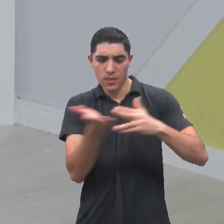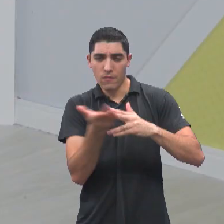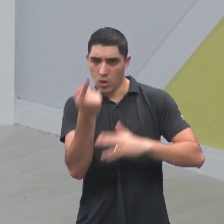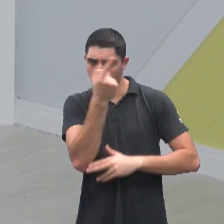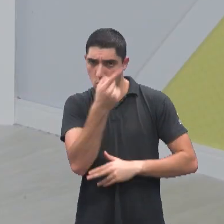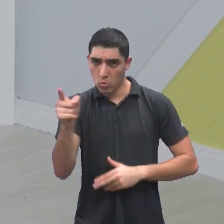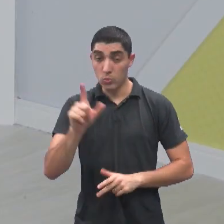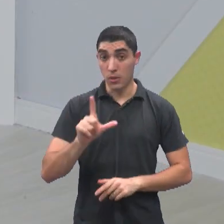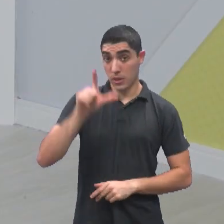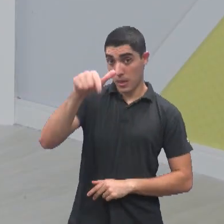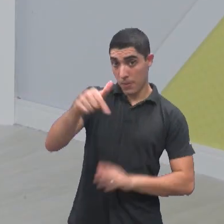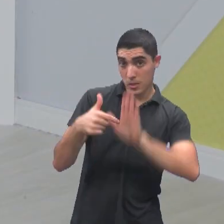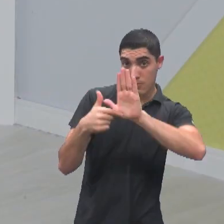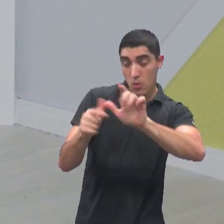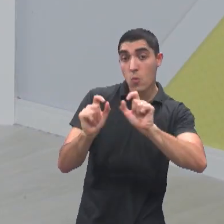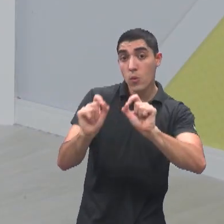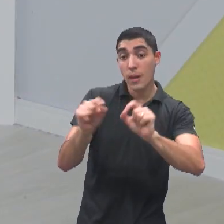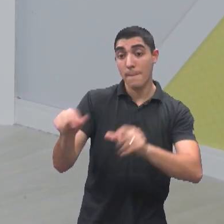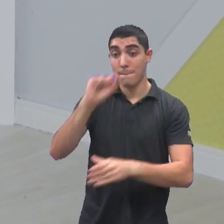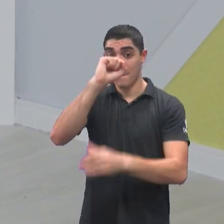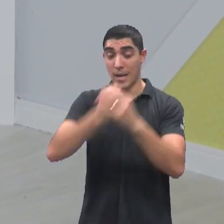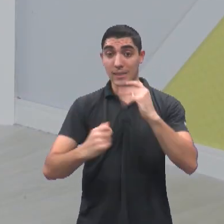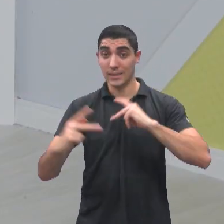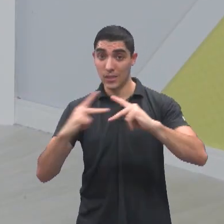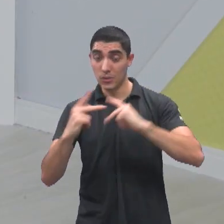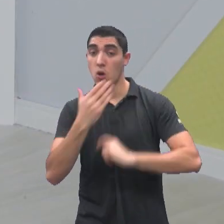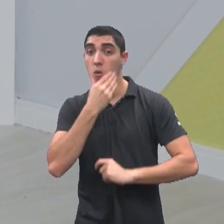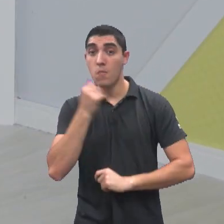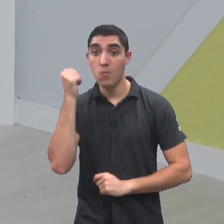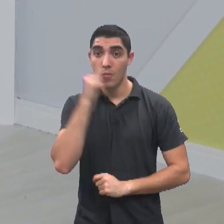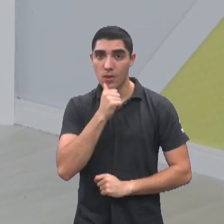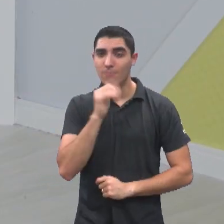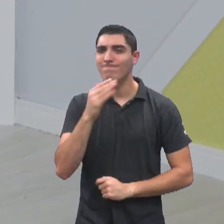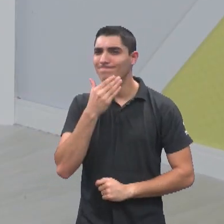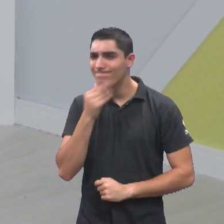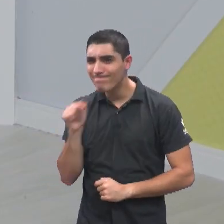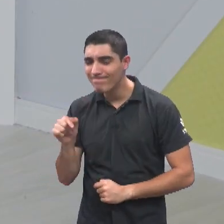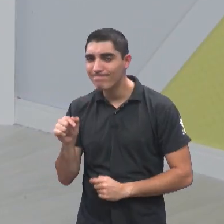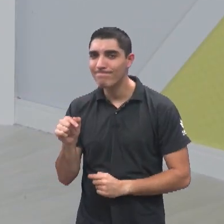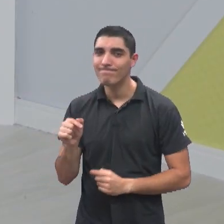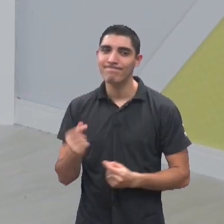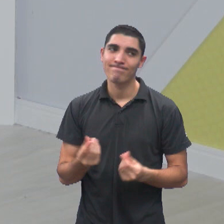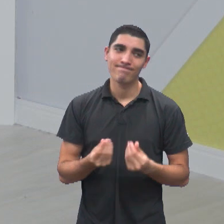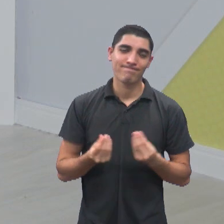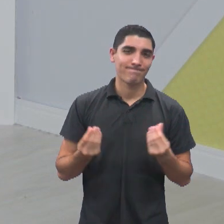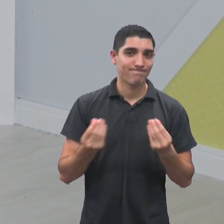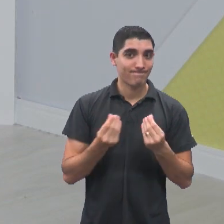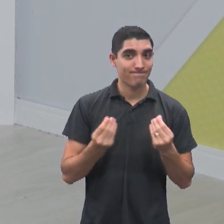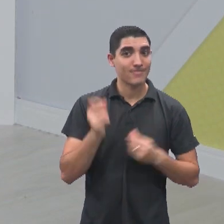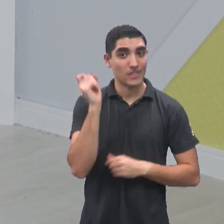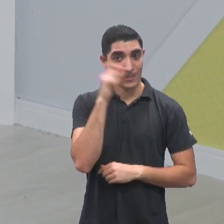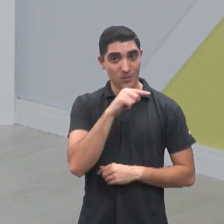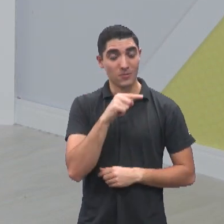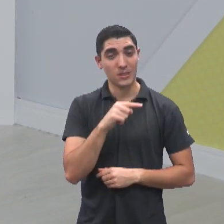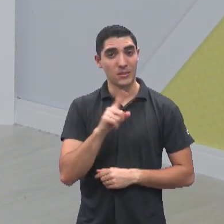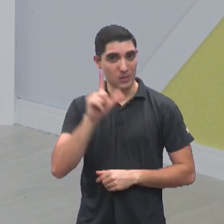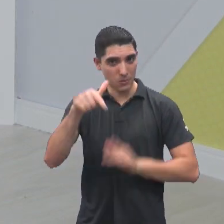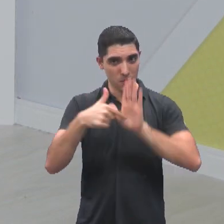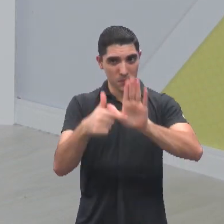dia. Na volta, tudo sobre o basquete masculino e feminino. Masculino, olha, vai dar a nota, hein? Daqui a pouco a gente